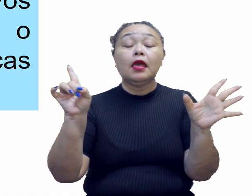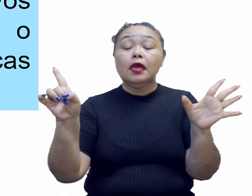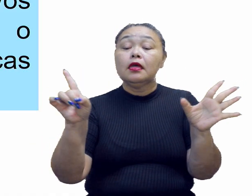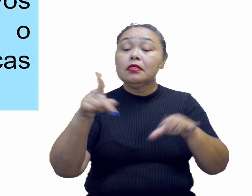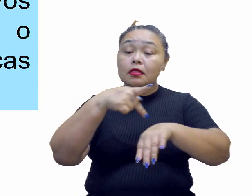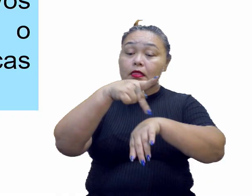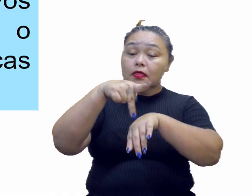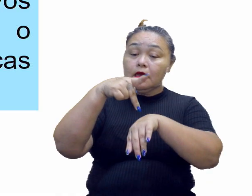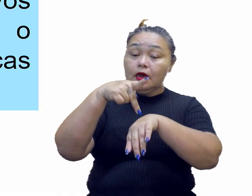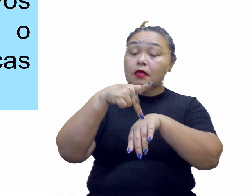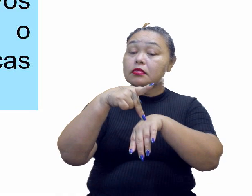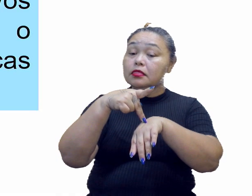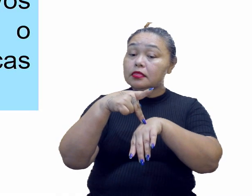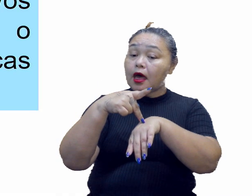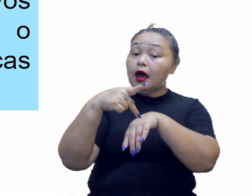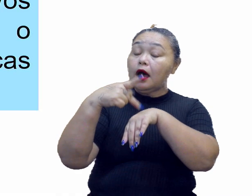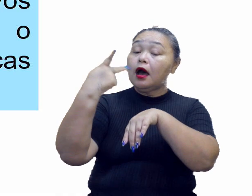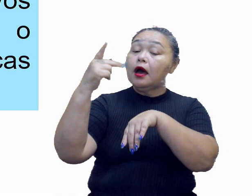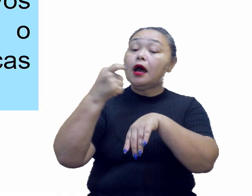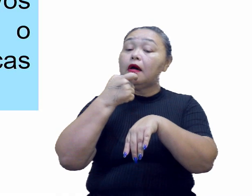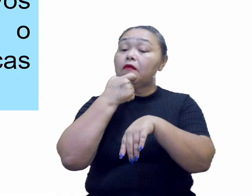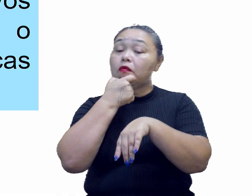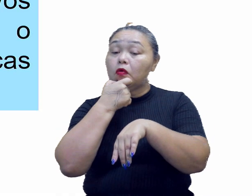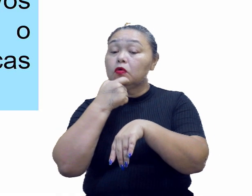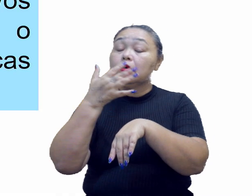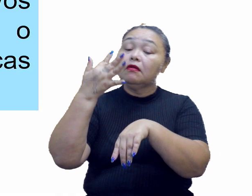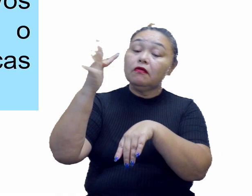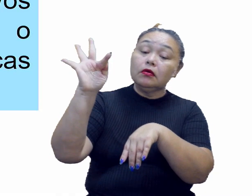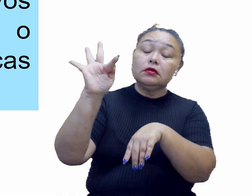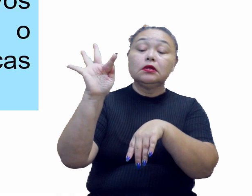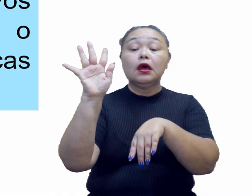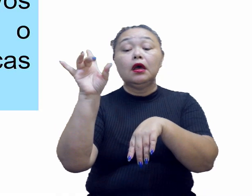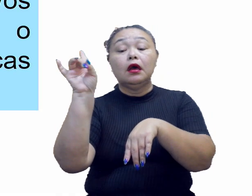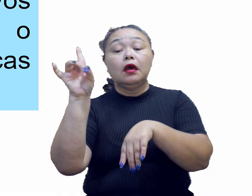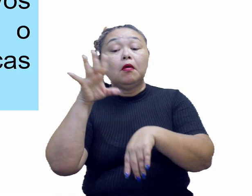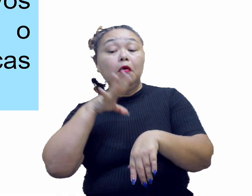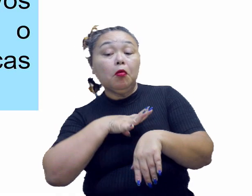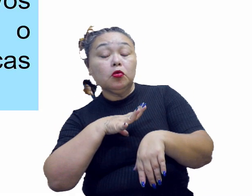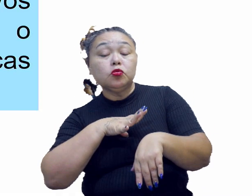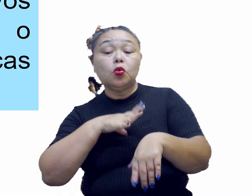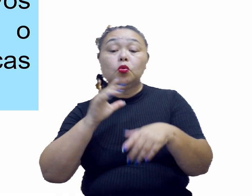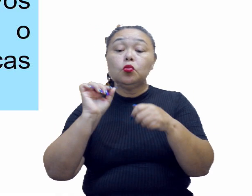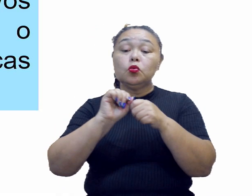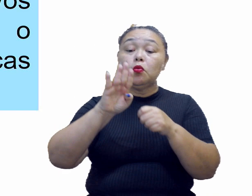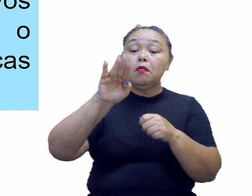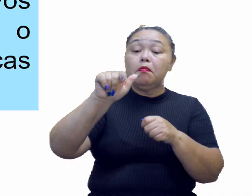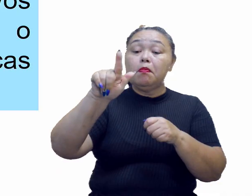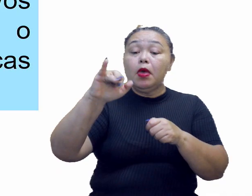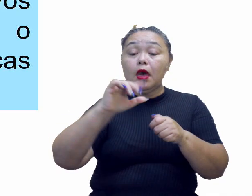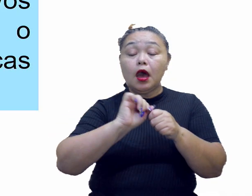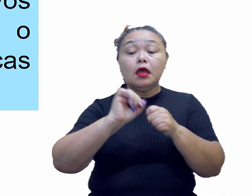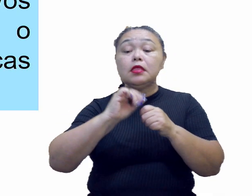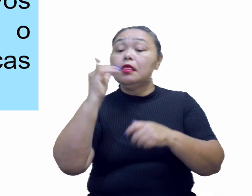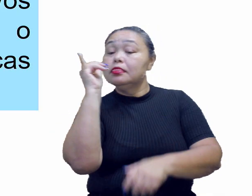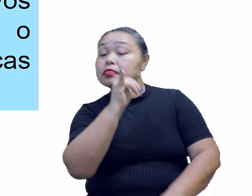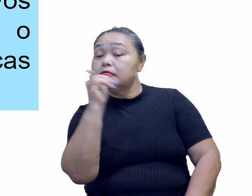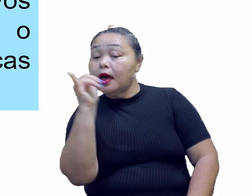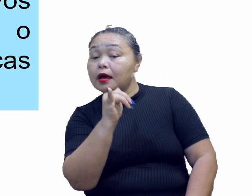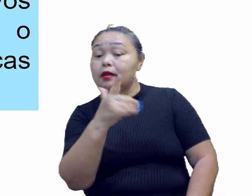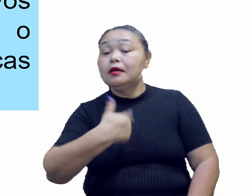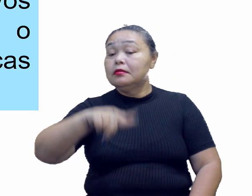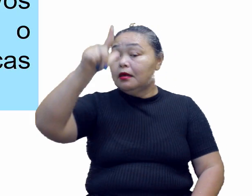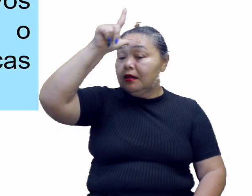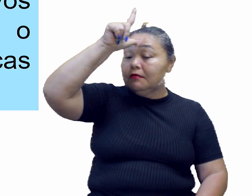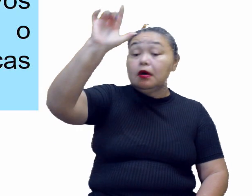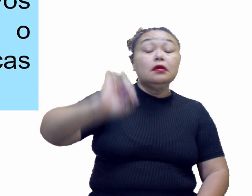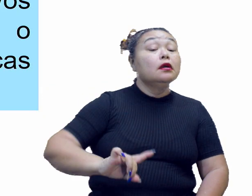tutela da Inglaterra, de Portugal, da França, da Bélgica, da Alemanha, da Itália, e agora